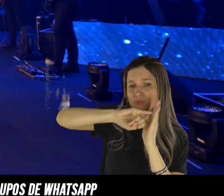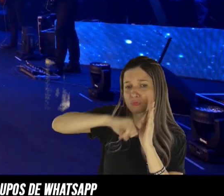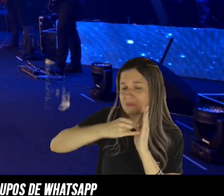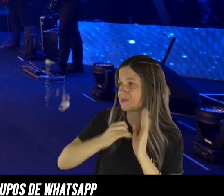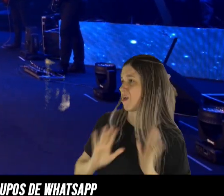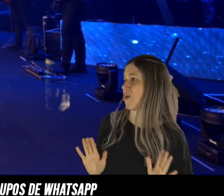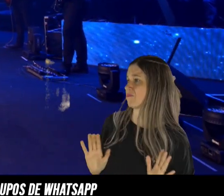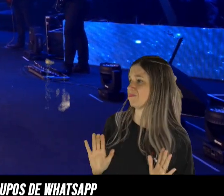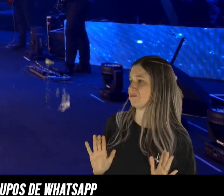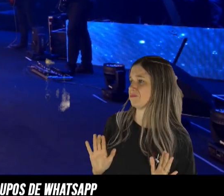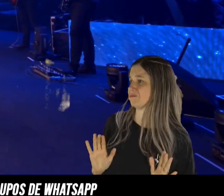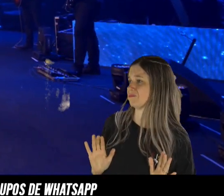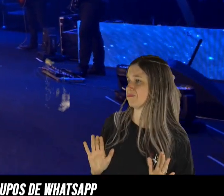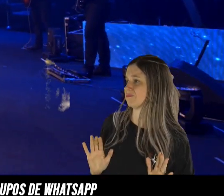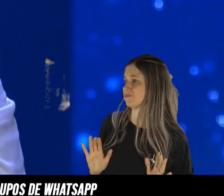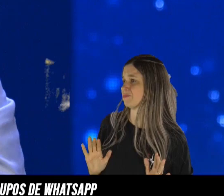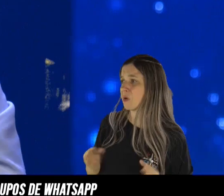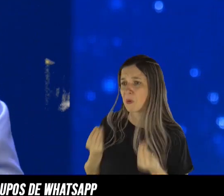gentileza.